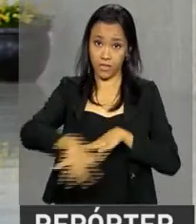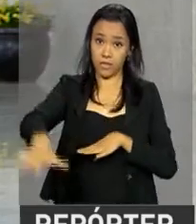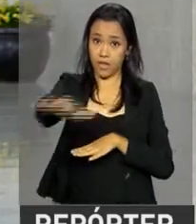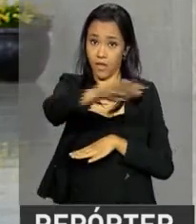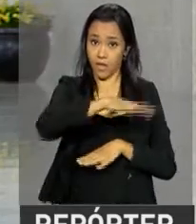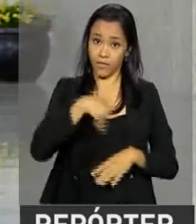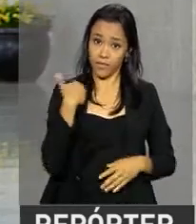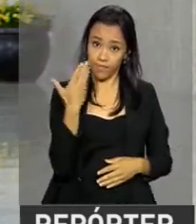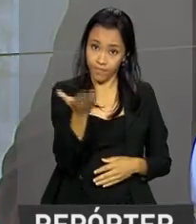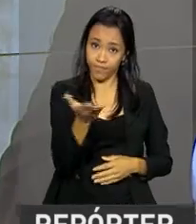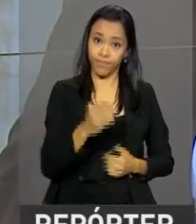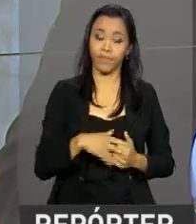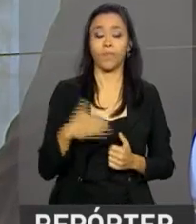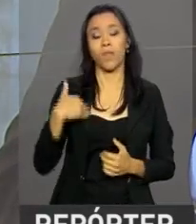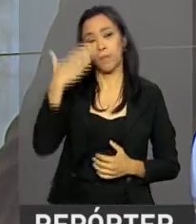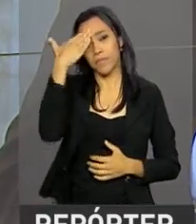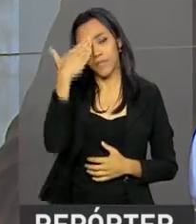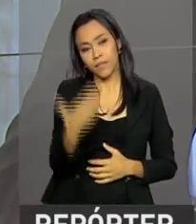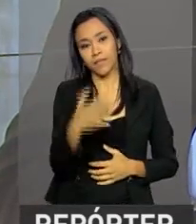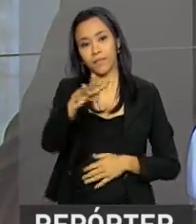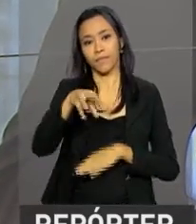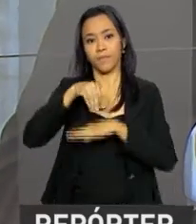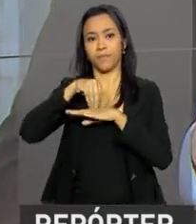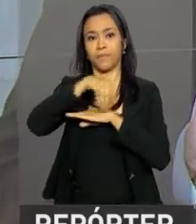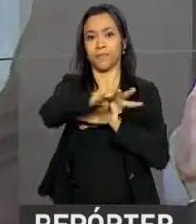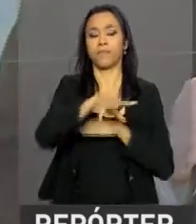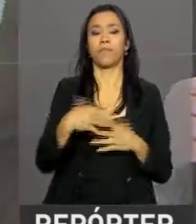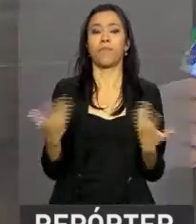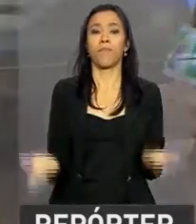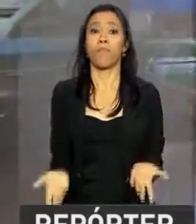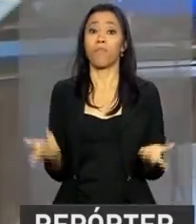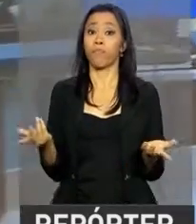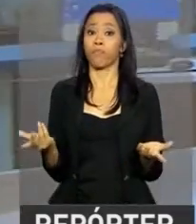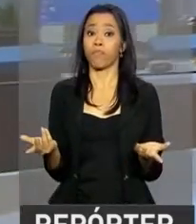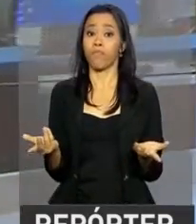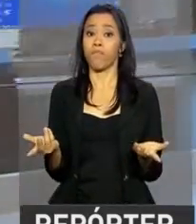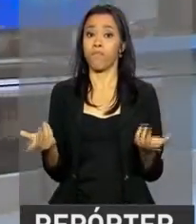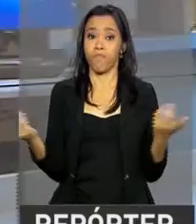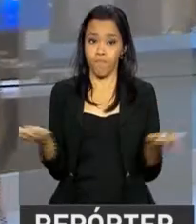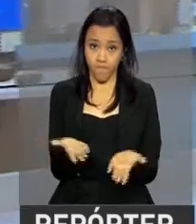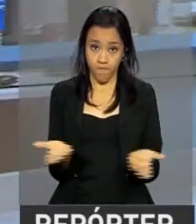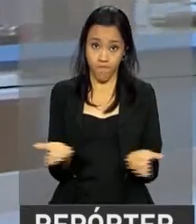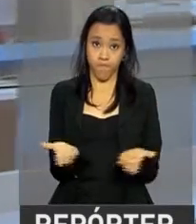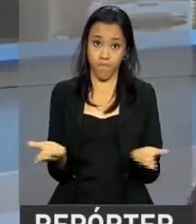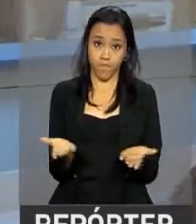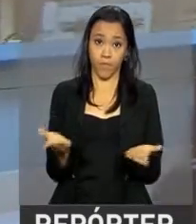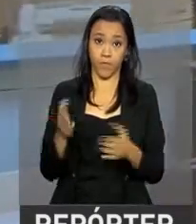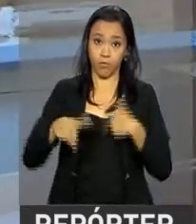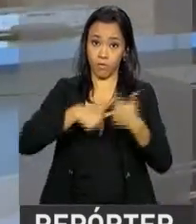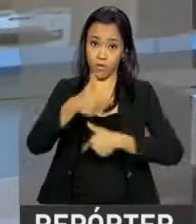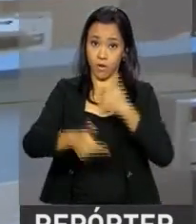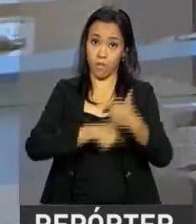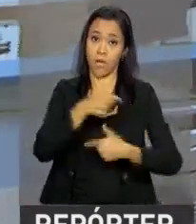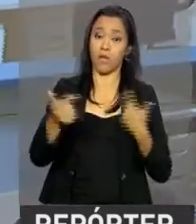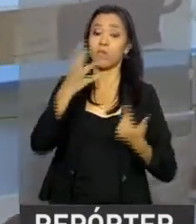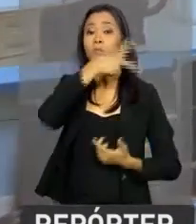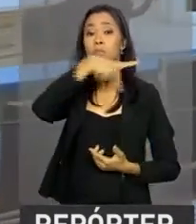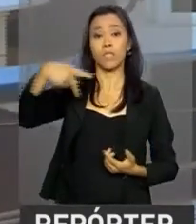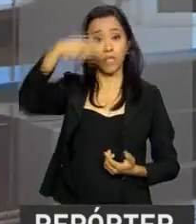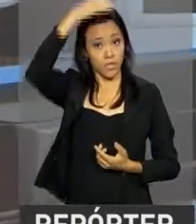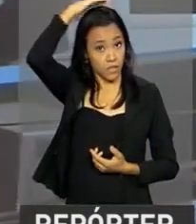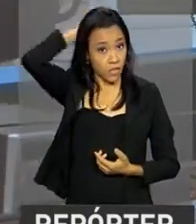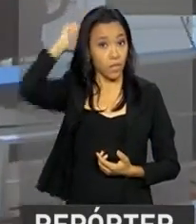voto que você obrigado joão pedro pelas informações que ainda falando das ações da presidência da república o presidente michel temer